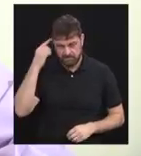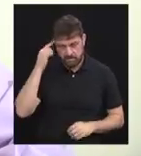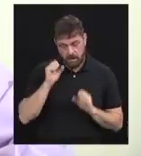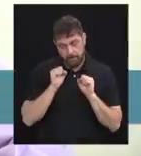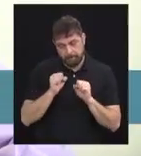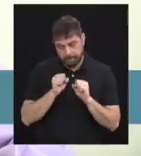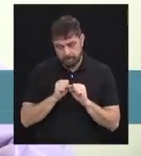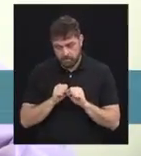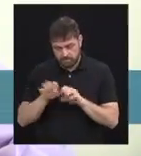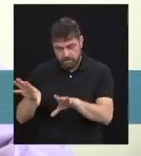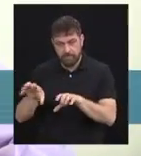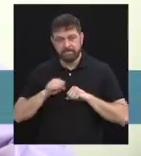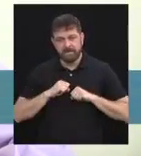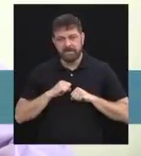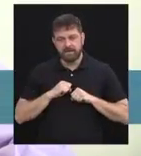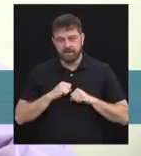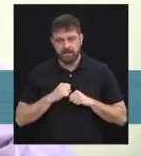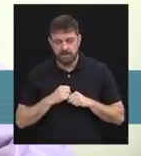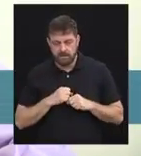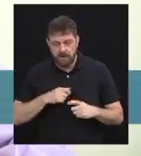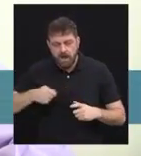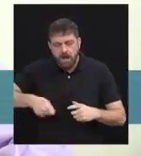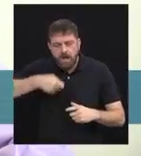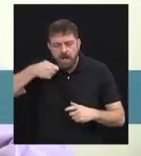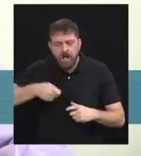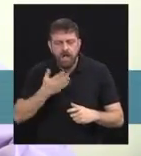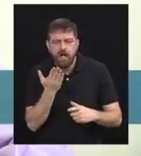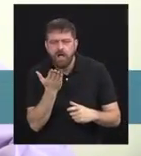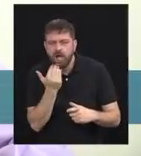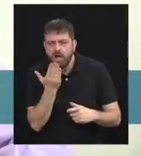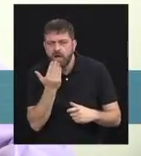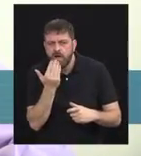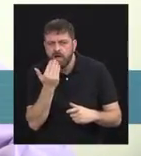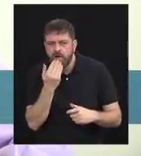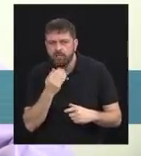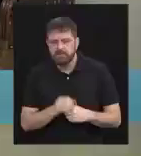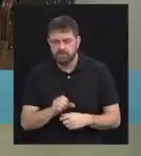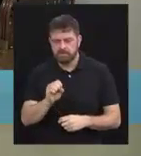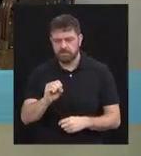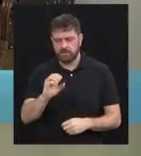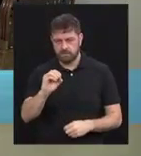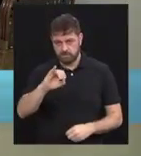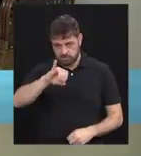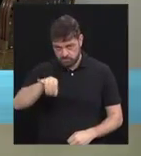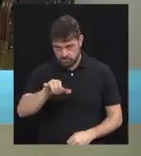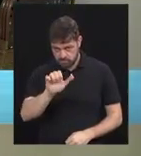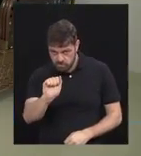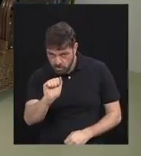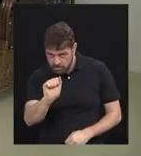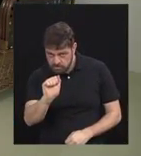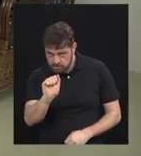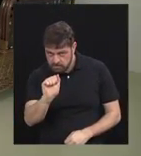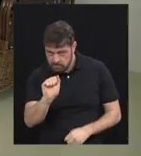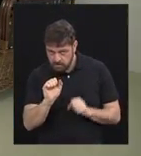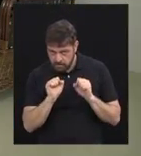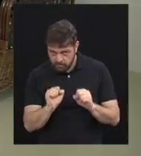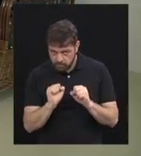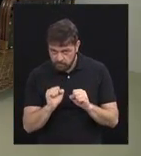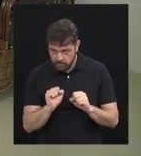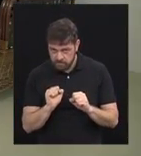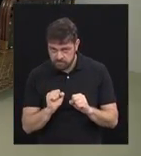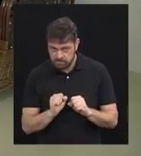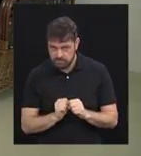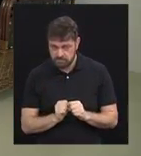pode causar, alguns tipos de alimento, como soja, pode causar câncer?